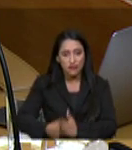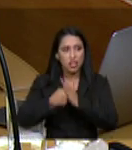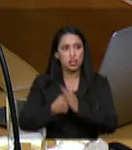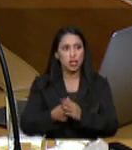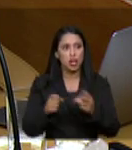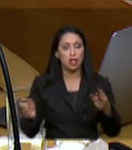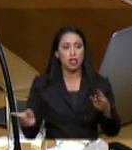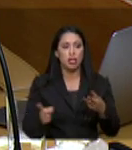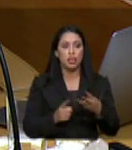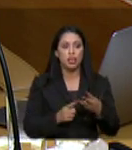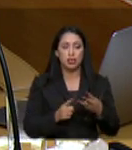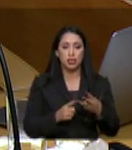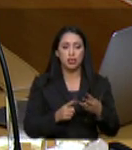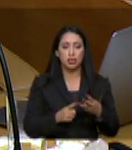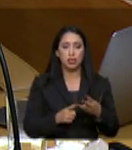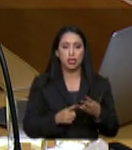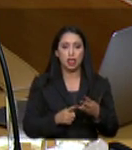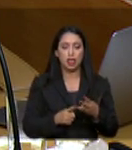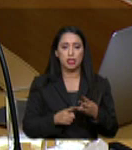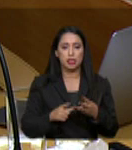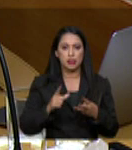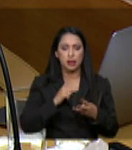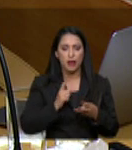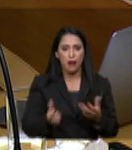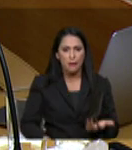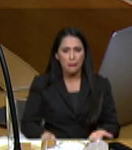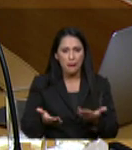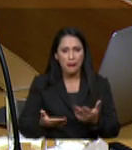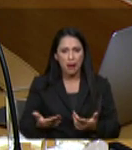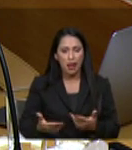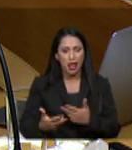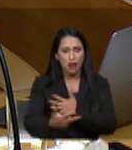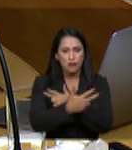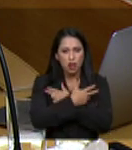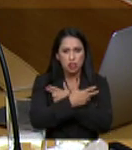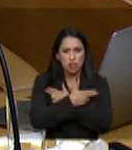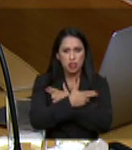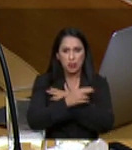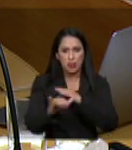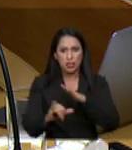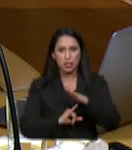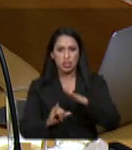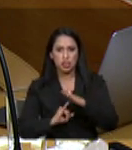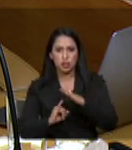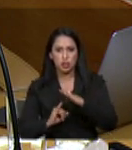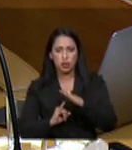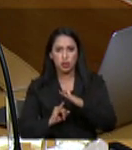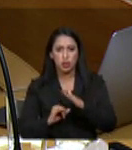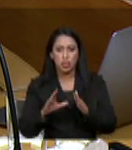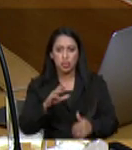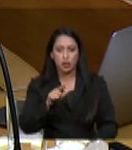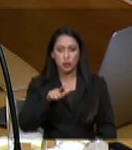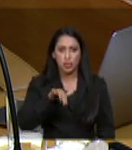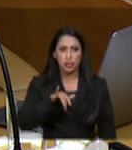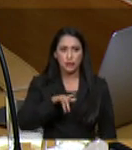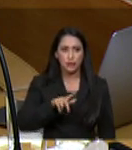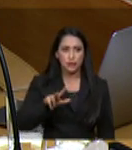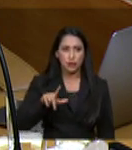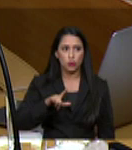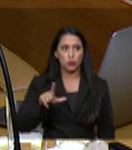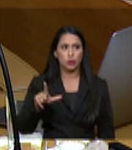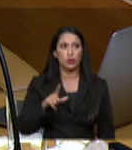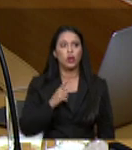três criação de animosidade entre as forças armadas e as instituições civis e